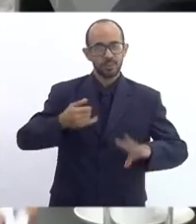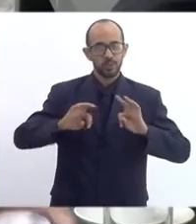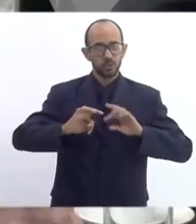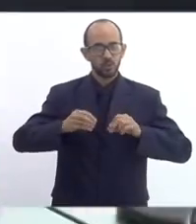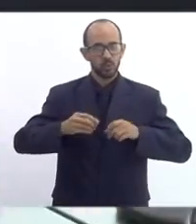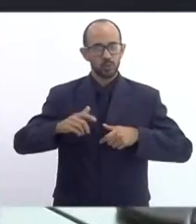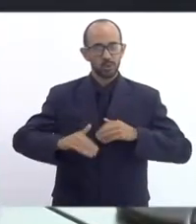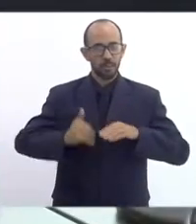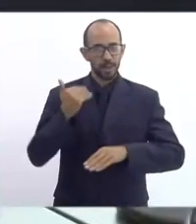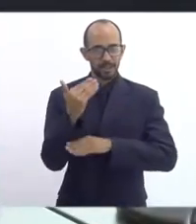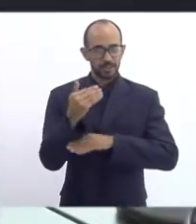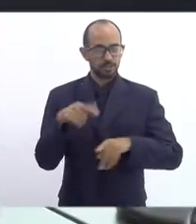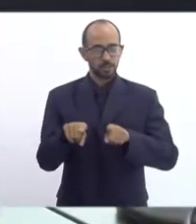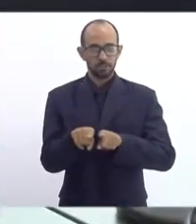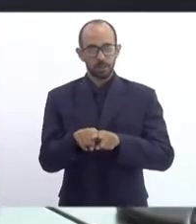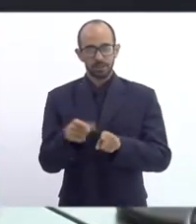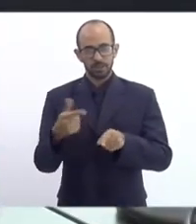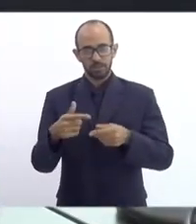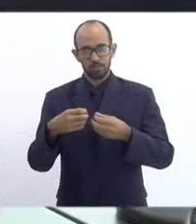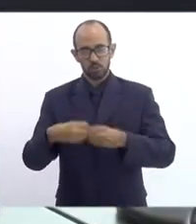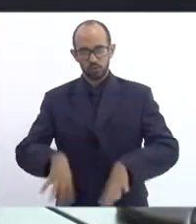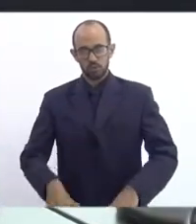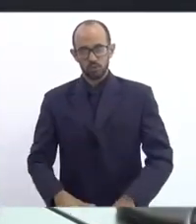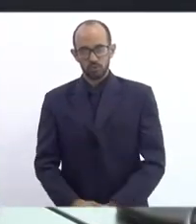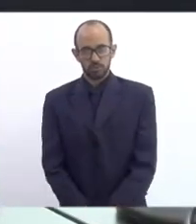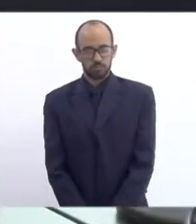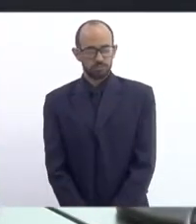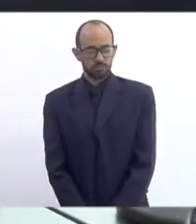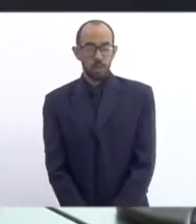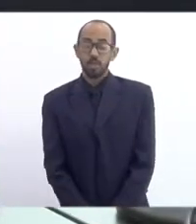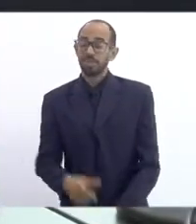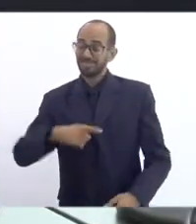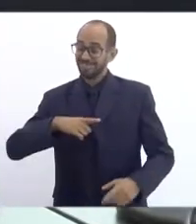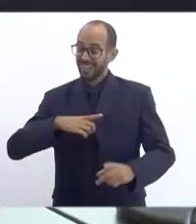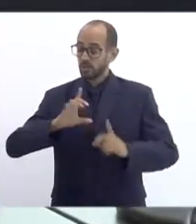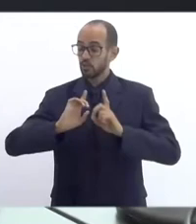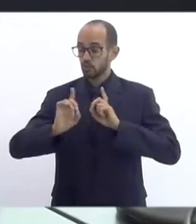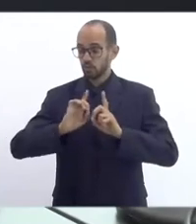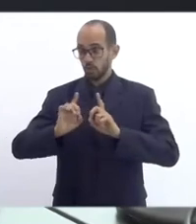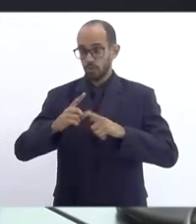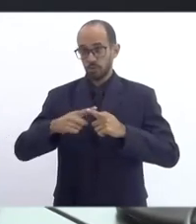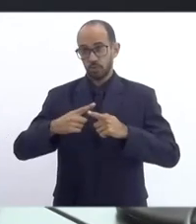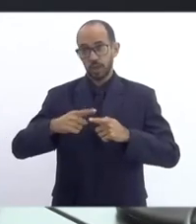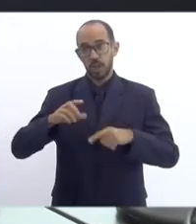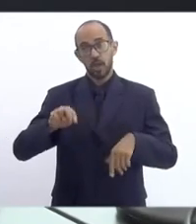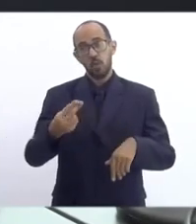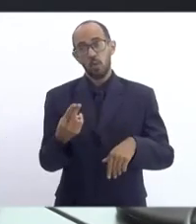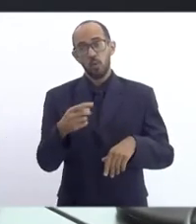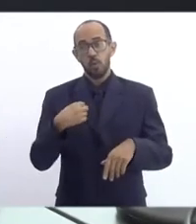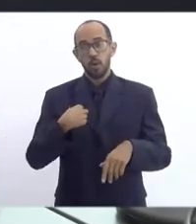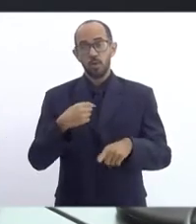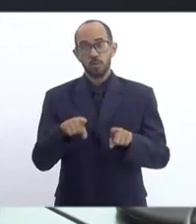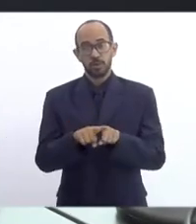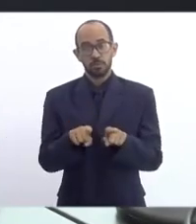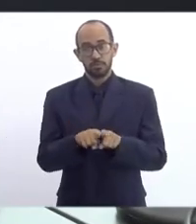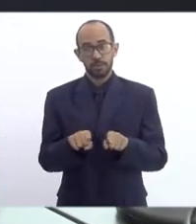Não, mas olha só, há divergências, porque senão eu faria também